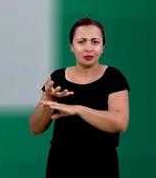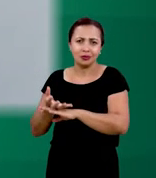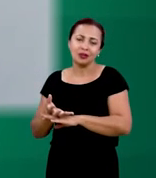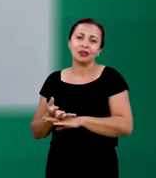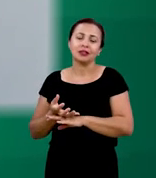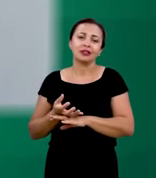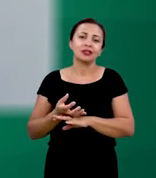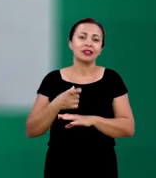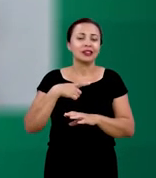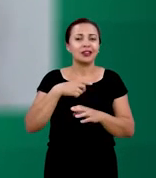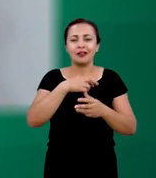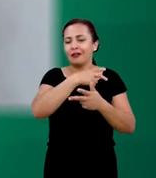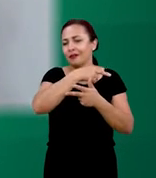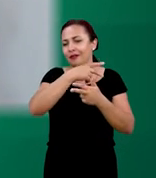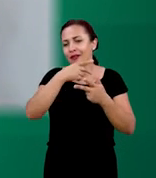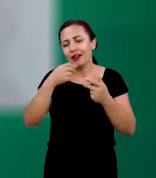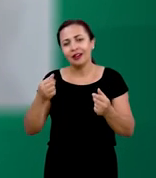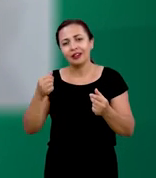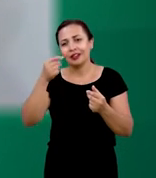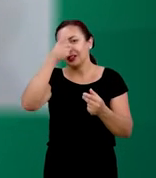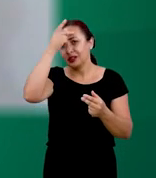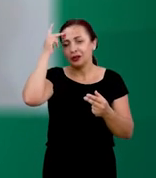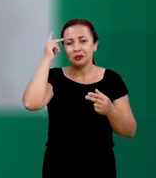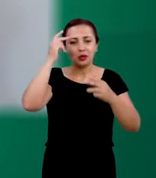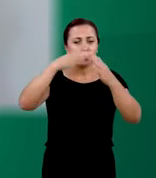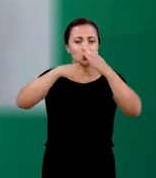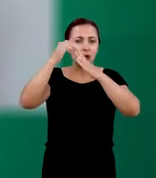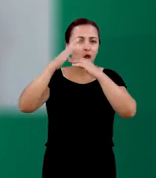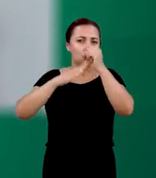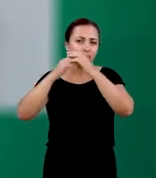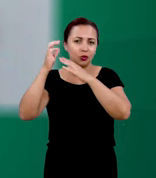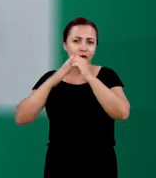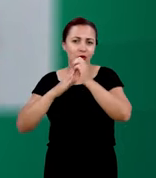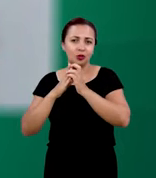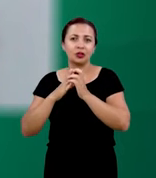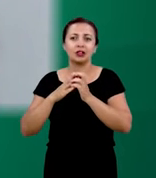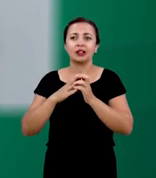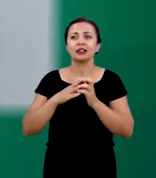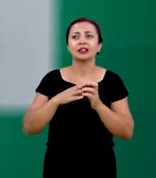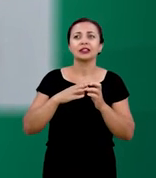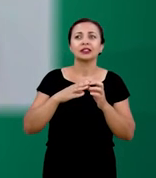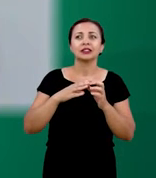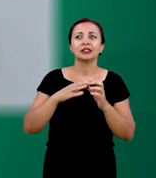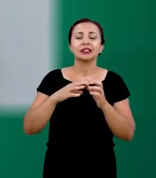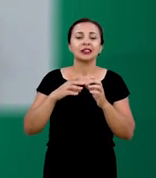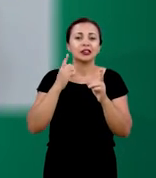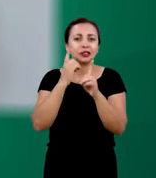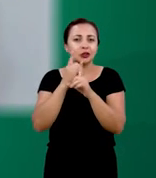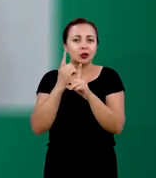seja, são vários profissionais de áreas